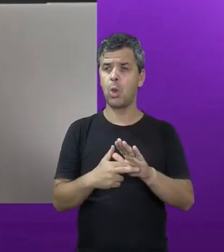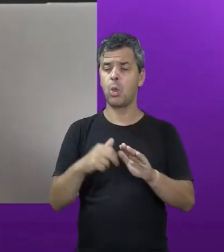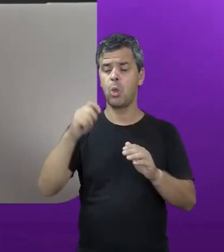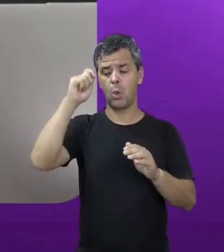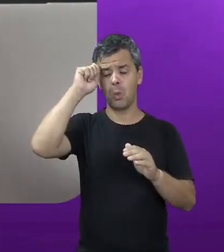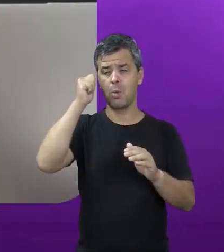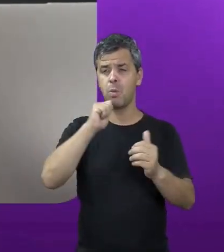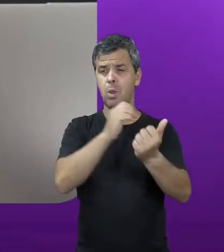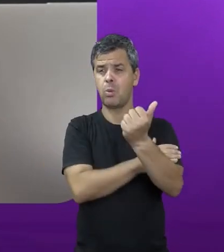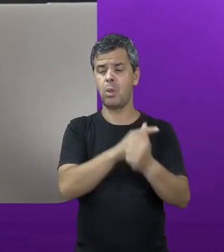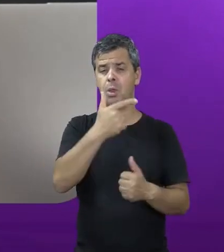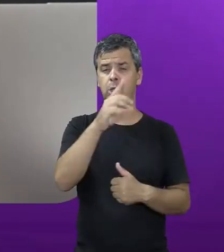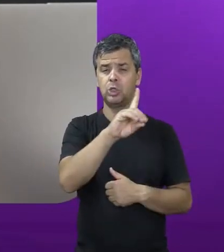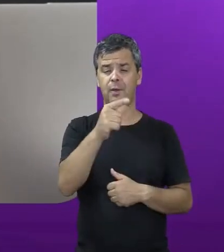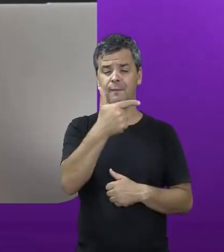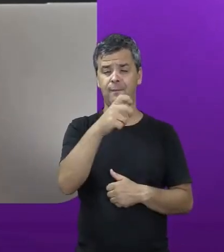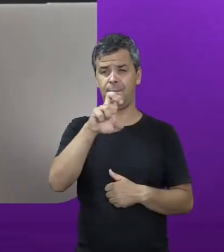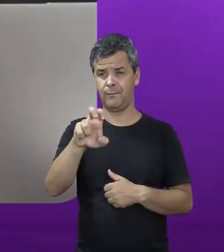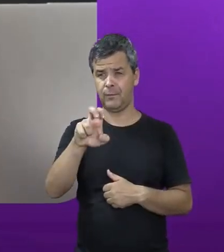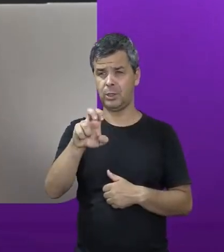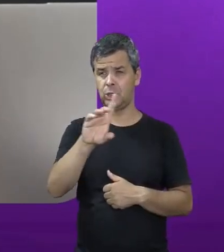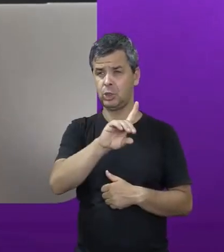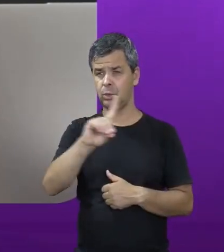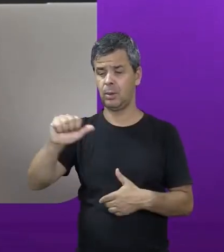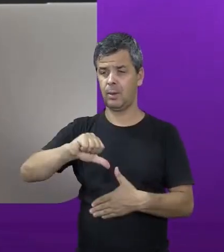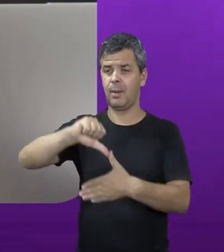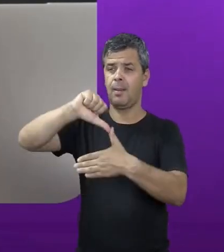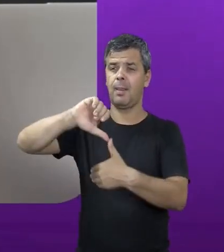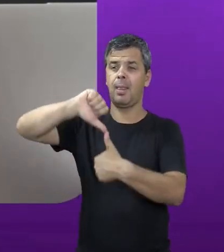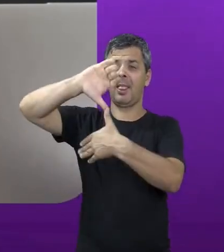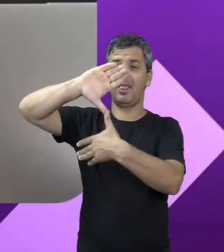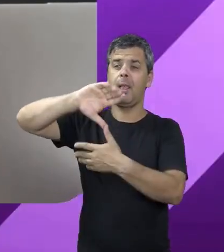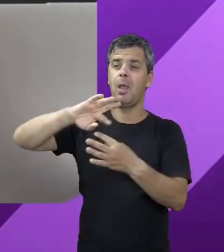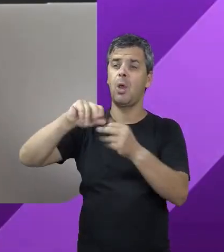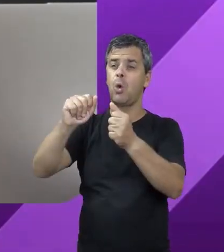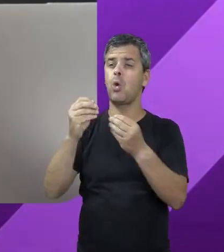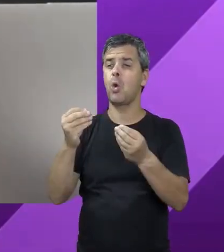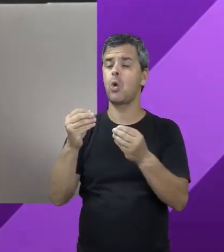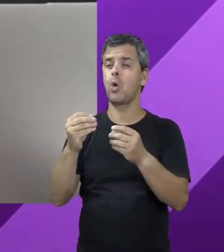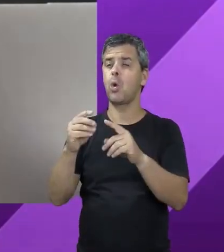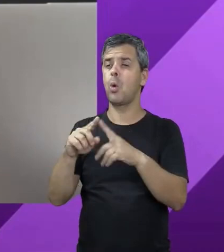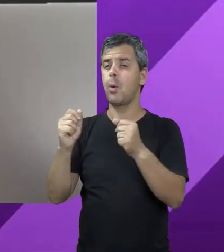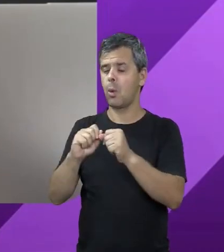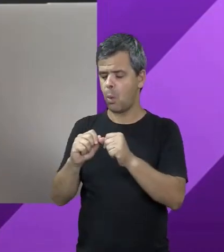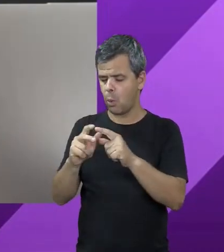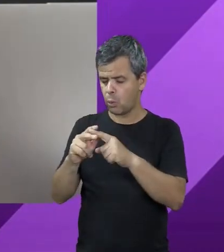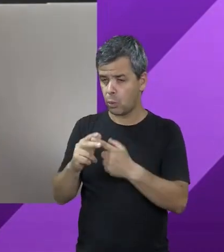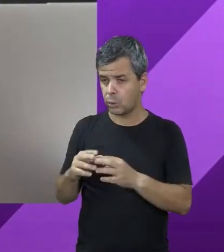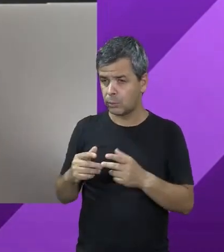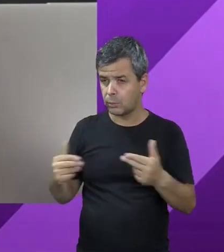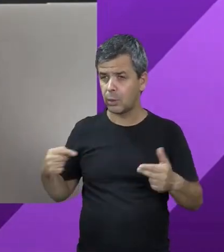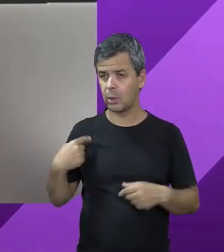que tem o dia 25, né? Dia da mulher negra, latino-americana e caribenha, como uma ferramenta fundamental